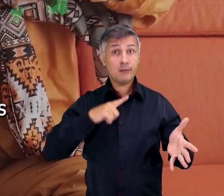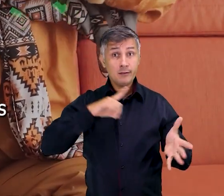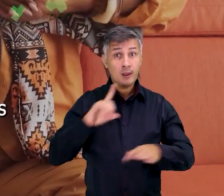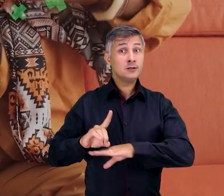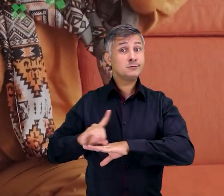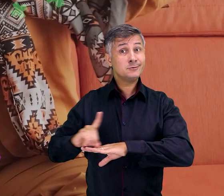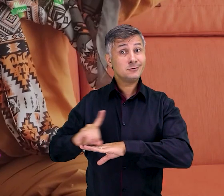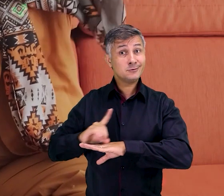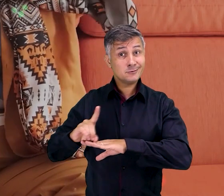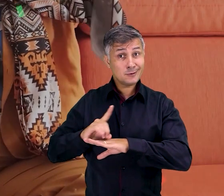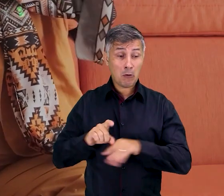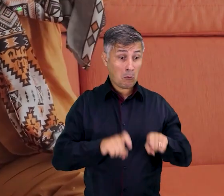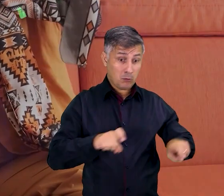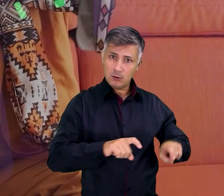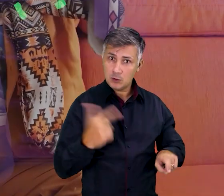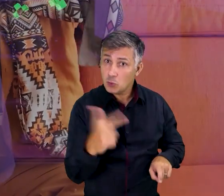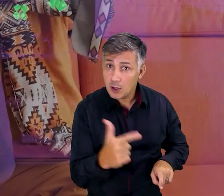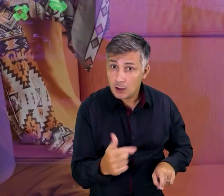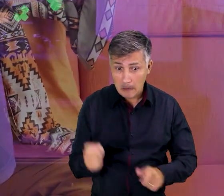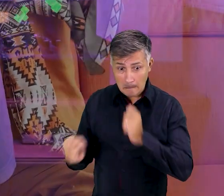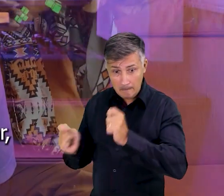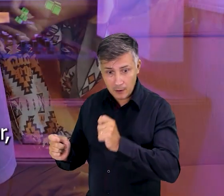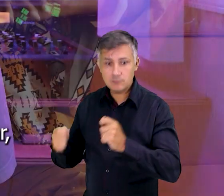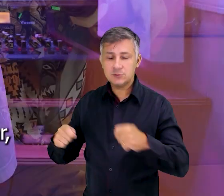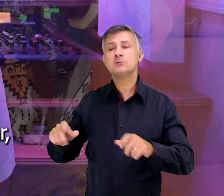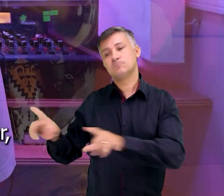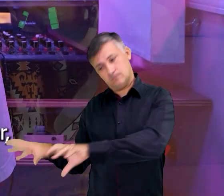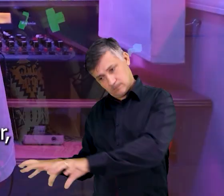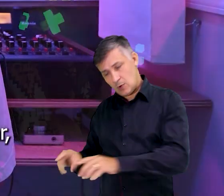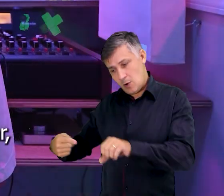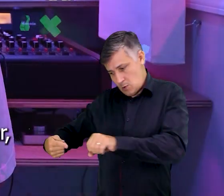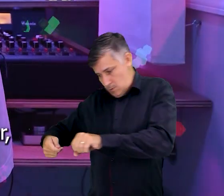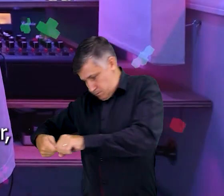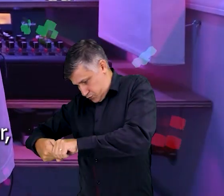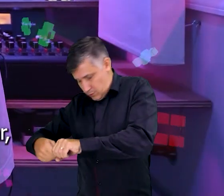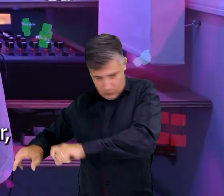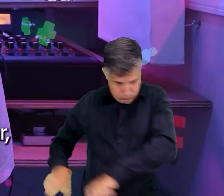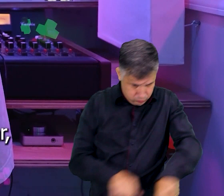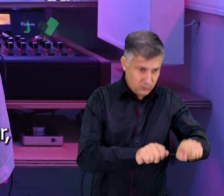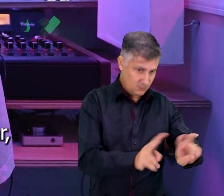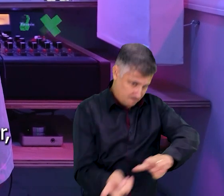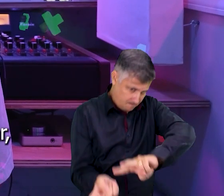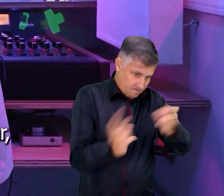digitais, mas aqueles que não são devem ser microfonados para